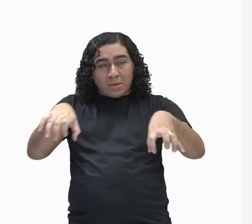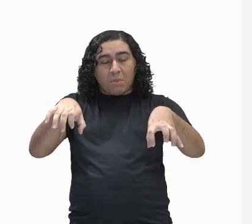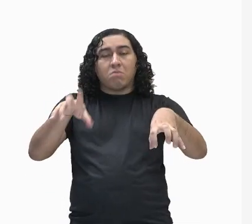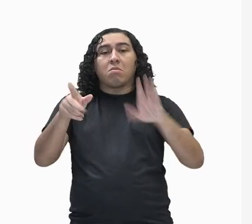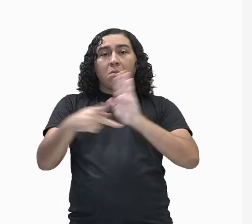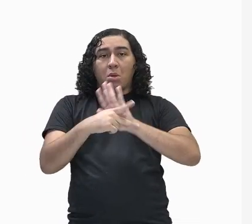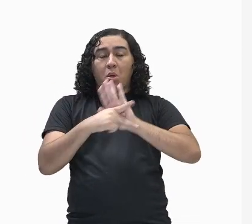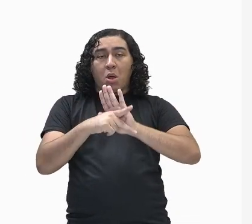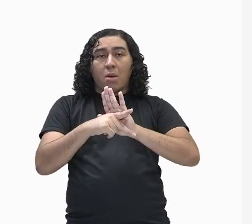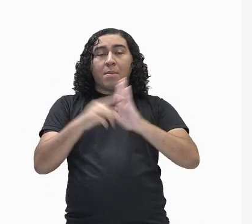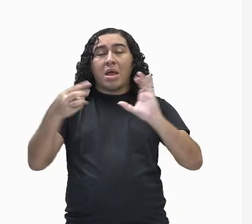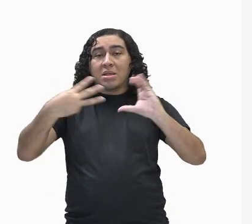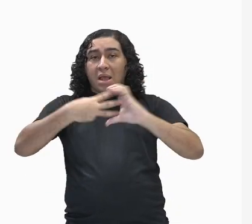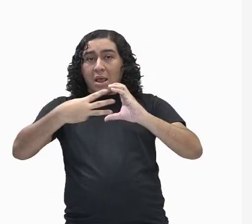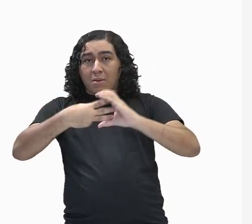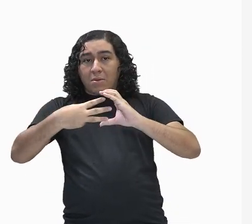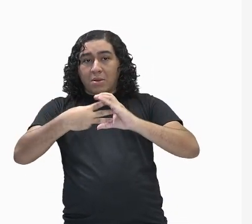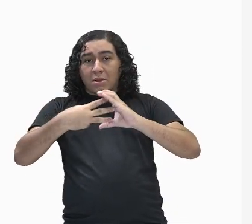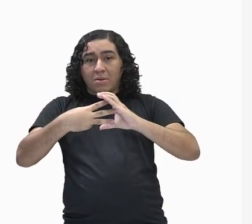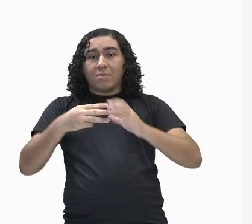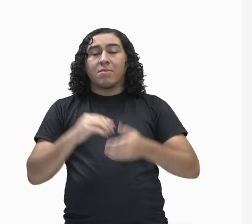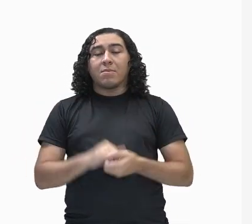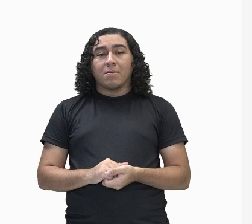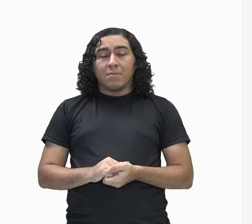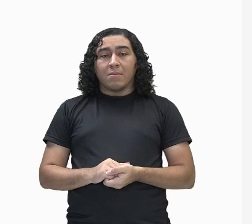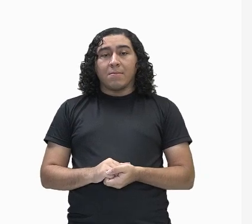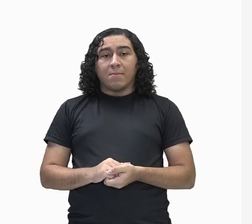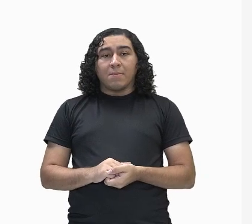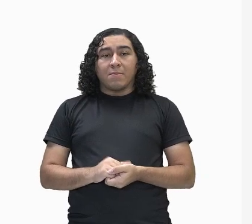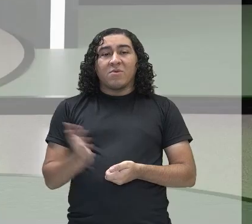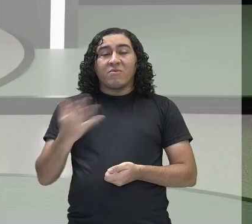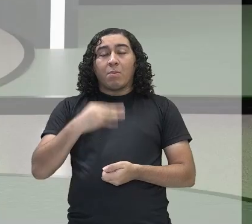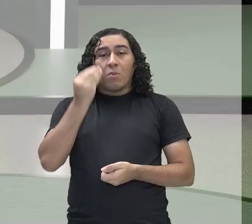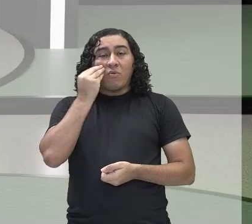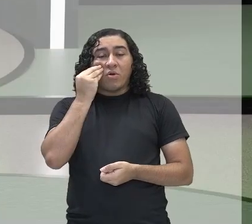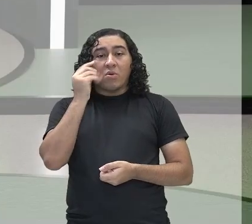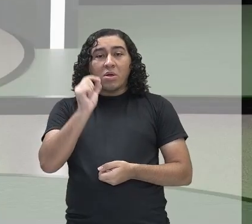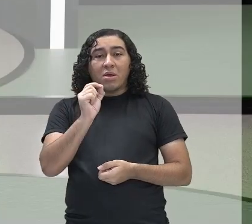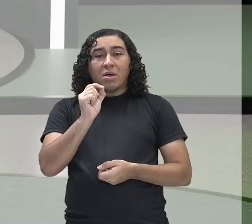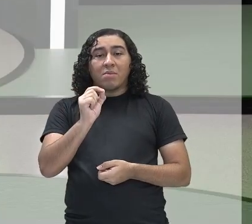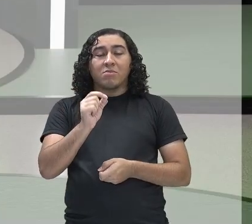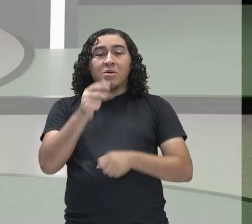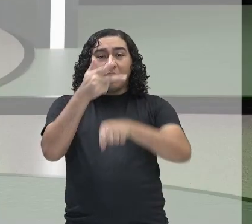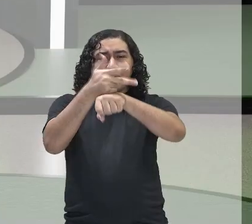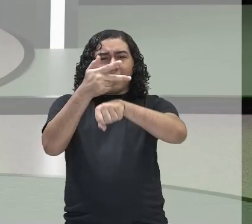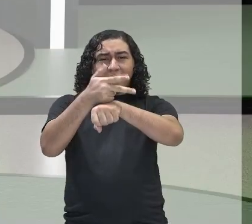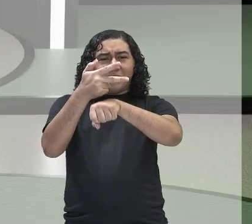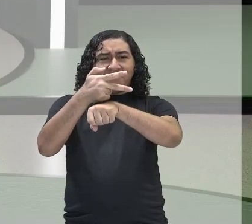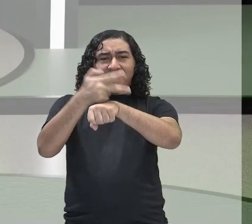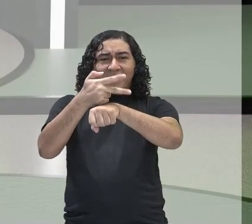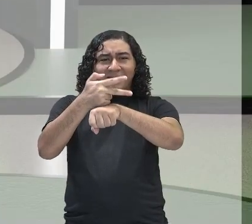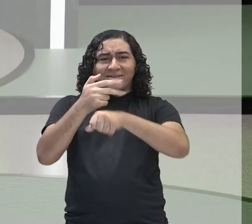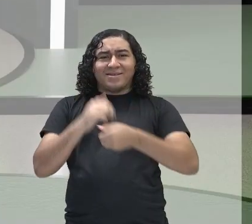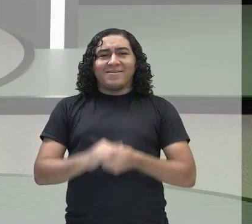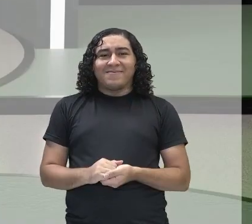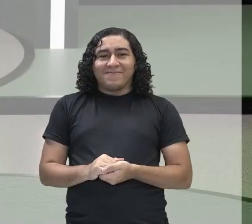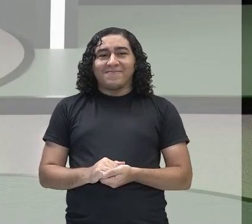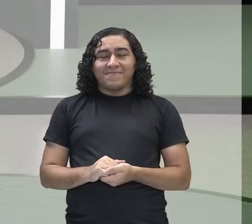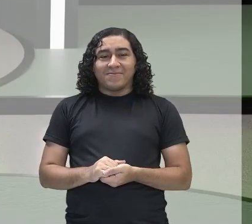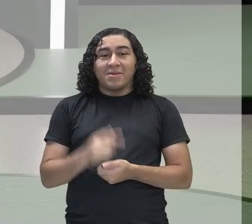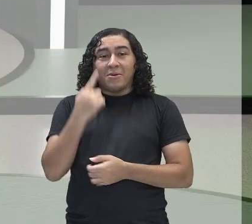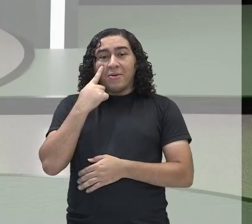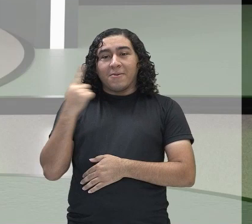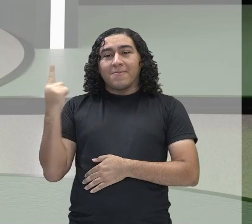reprodução assexuada das bactérias vamos observar uma animação né então a gente vai iniciar